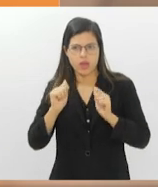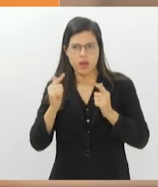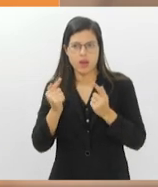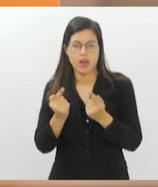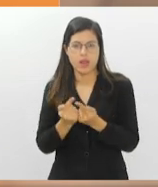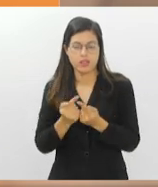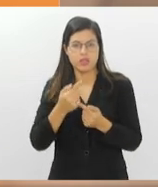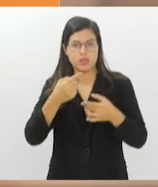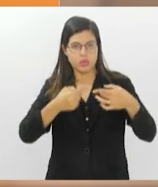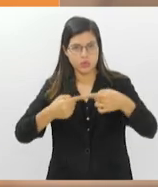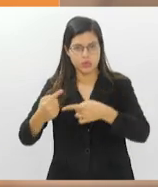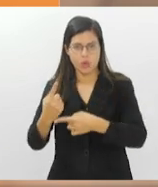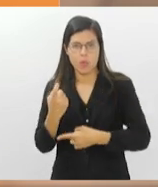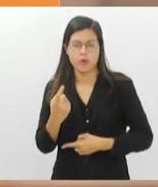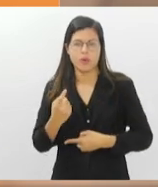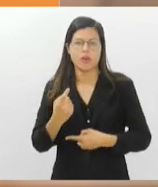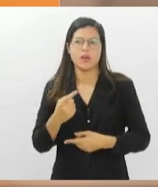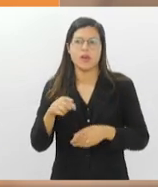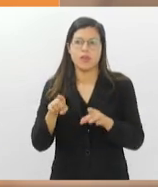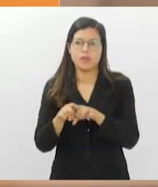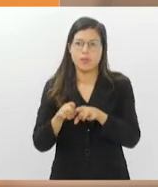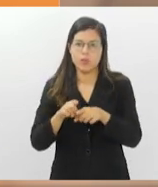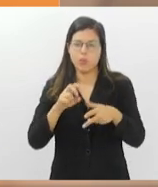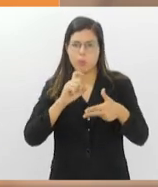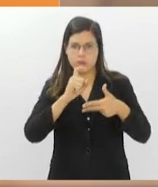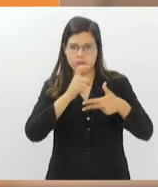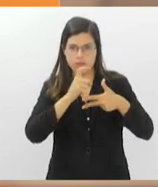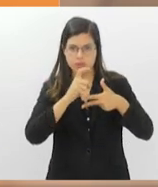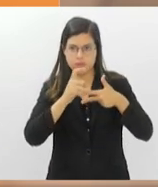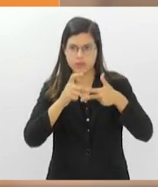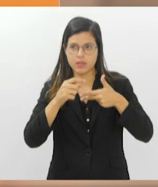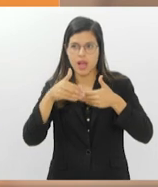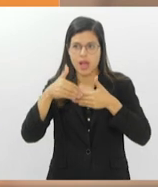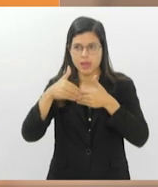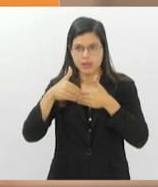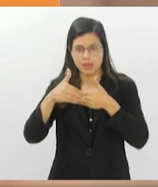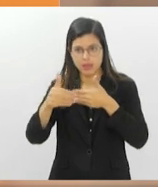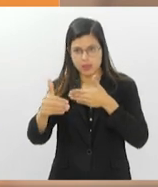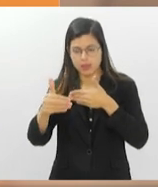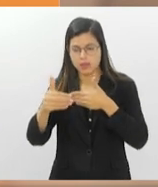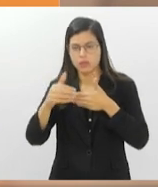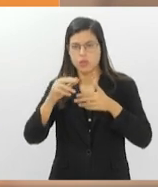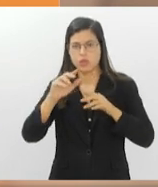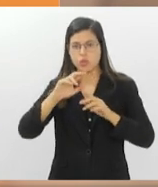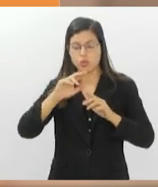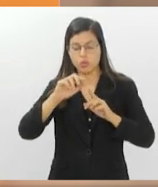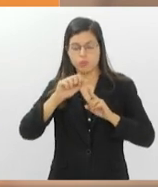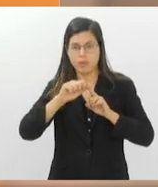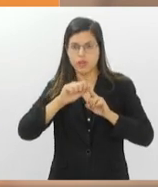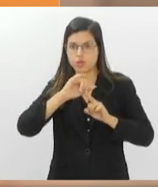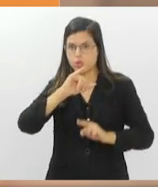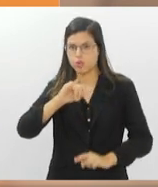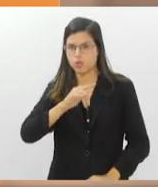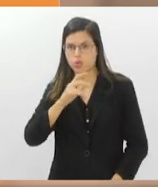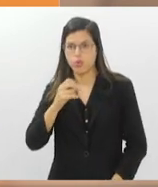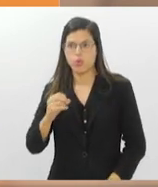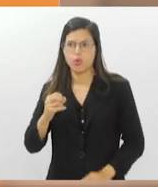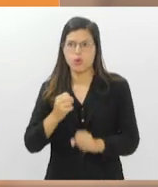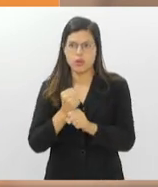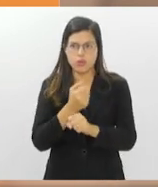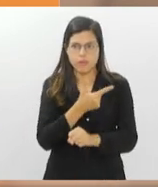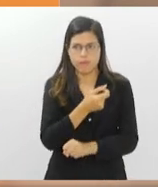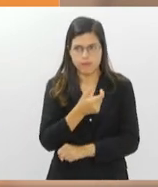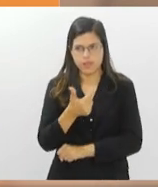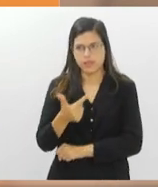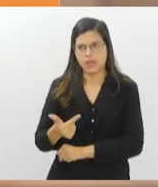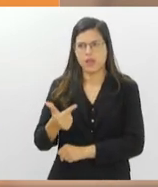discussão única, mensagem do Poder Executivo, que prorroga até julho de 2027 a legislação sobre as